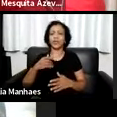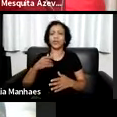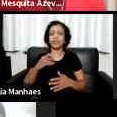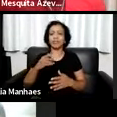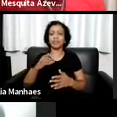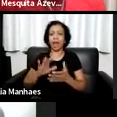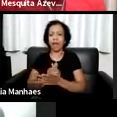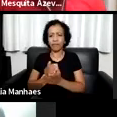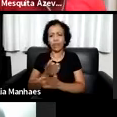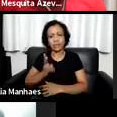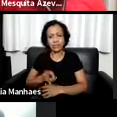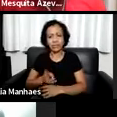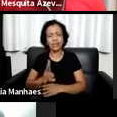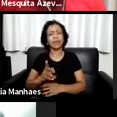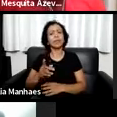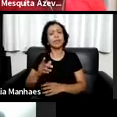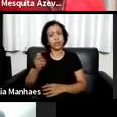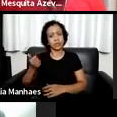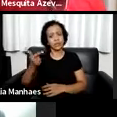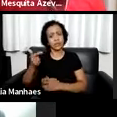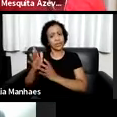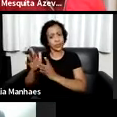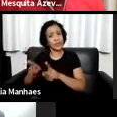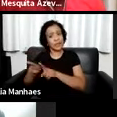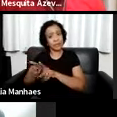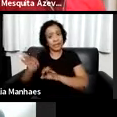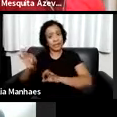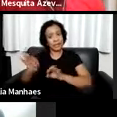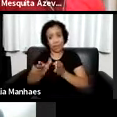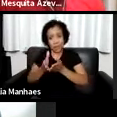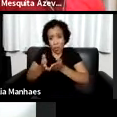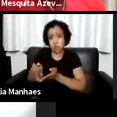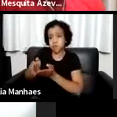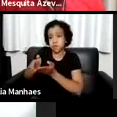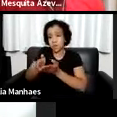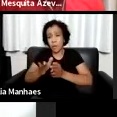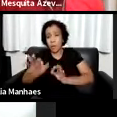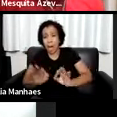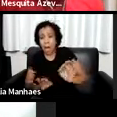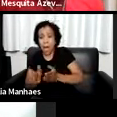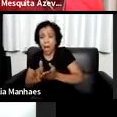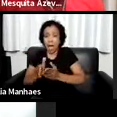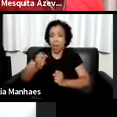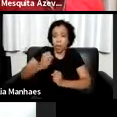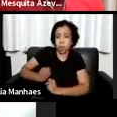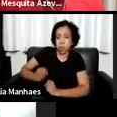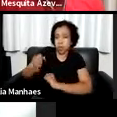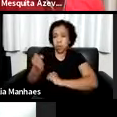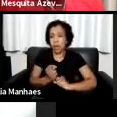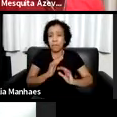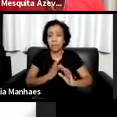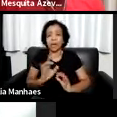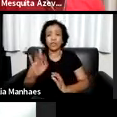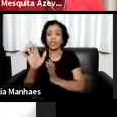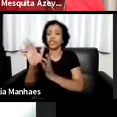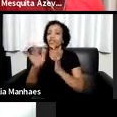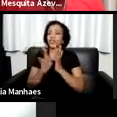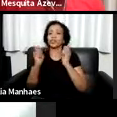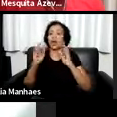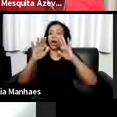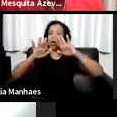discípulos estavam fazendo tudo, mas havia algo que só Jesus pôde fazer. E